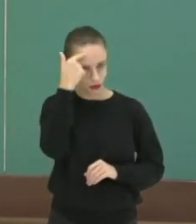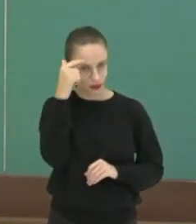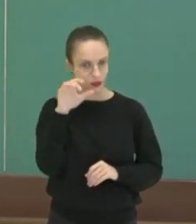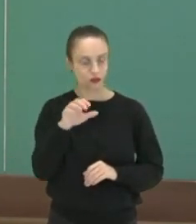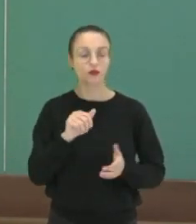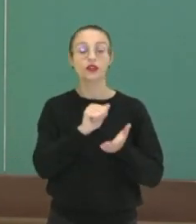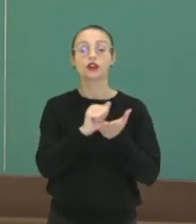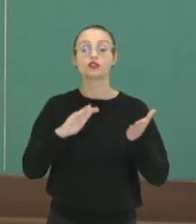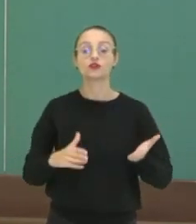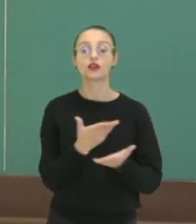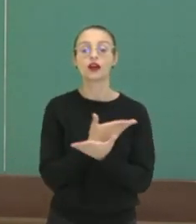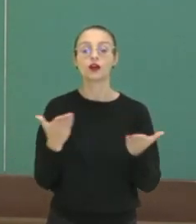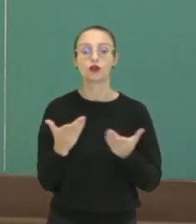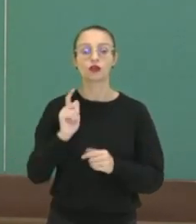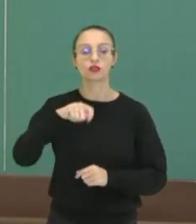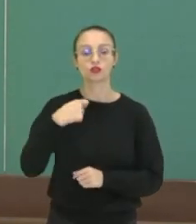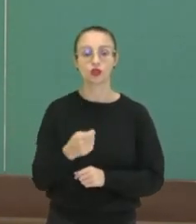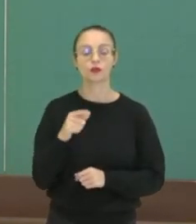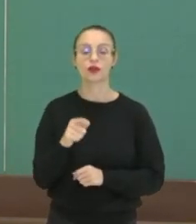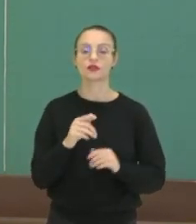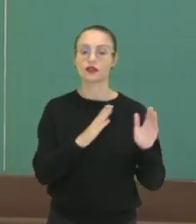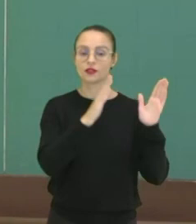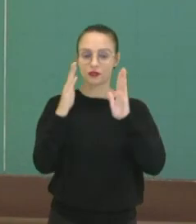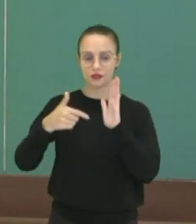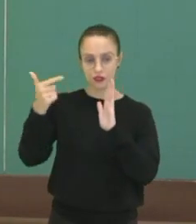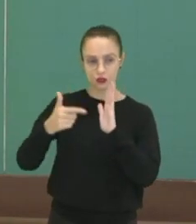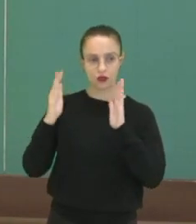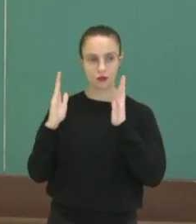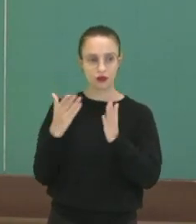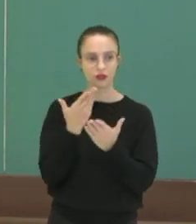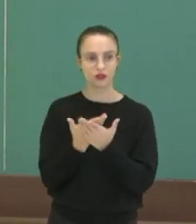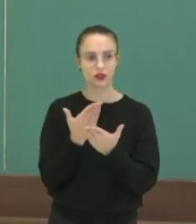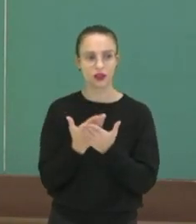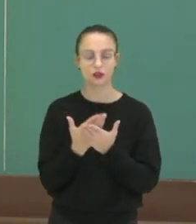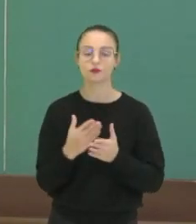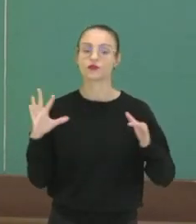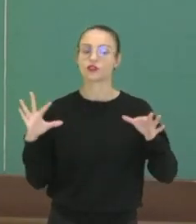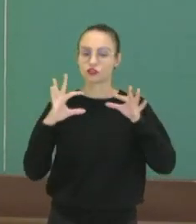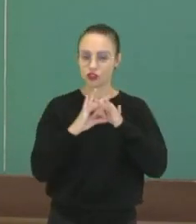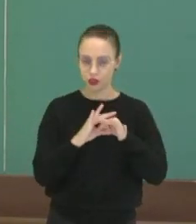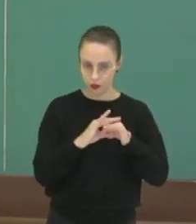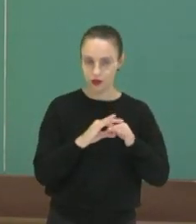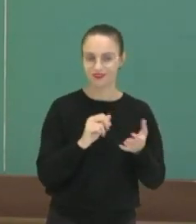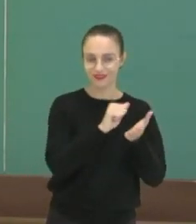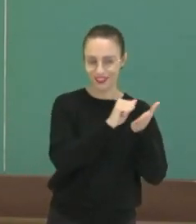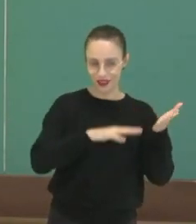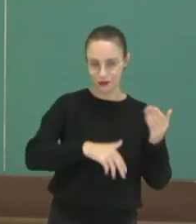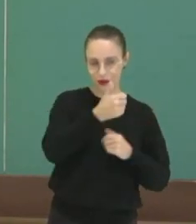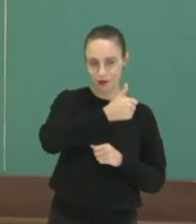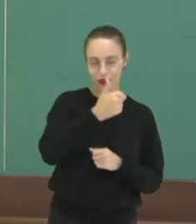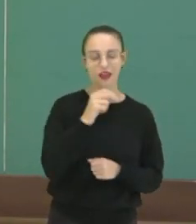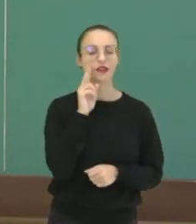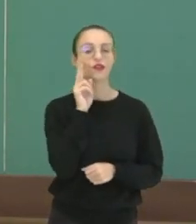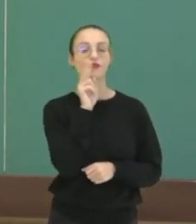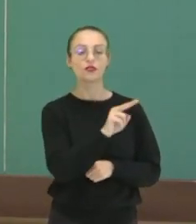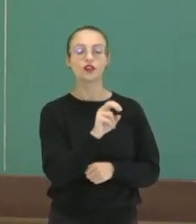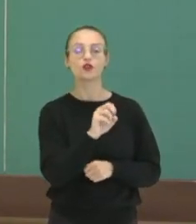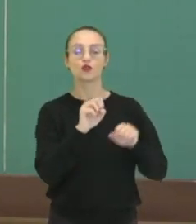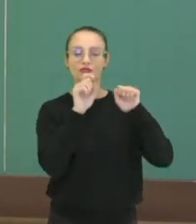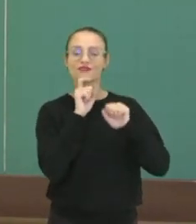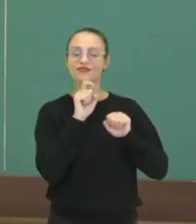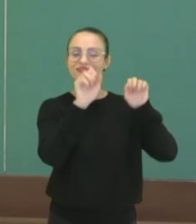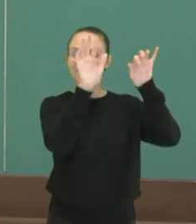uma atividadezinha sobre esta segunda parte da nossa aula, né? Com base na primeira atividade, onde a gente observou ali a neve